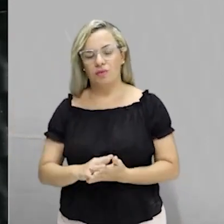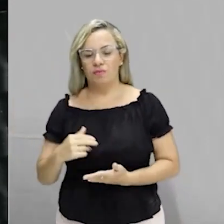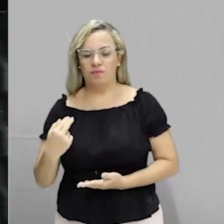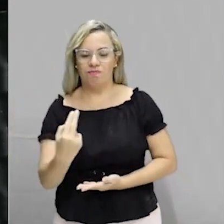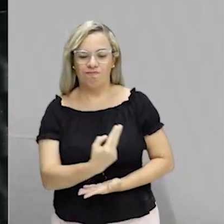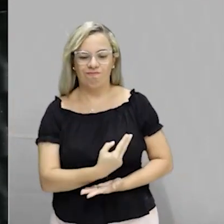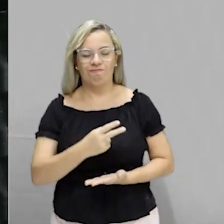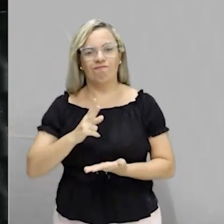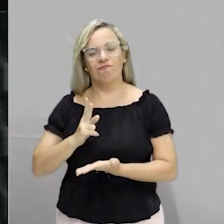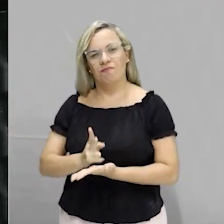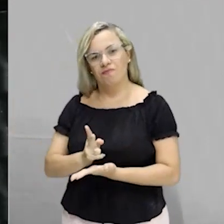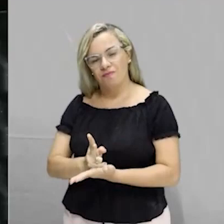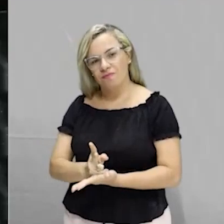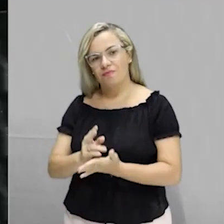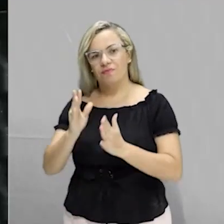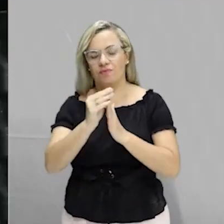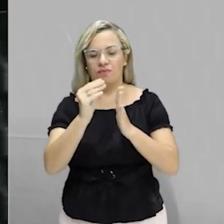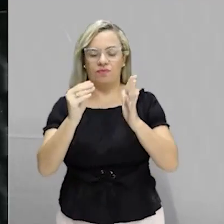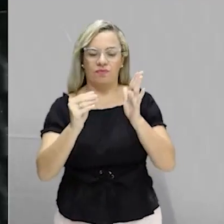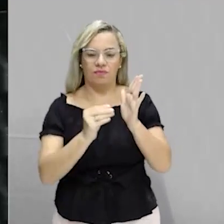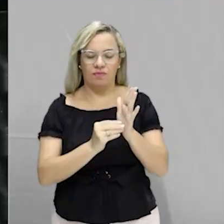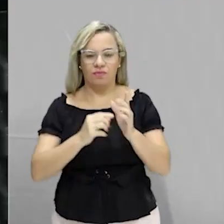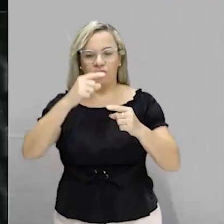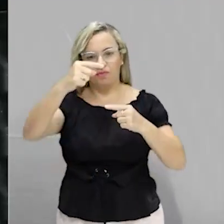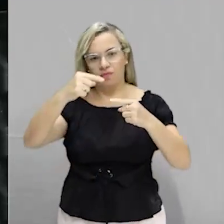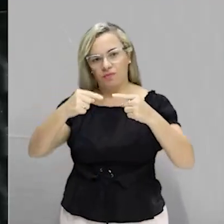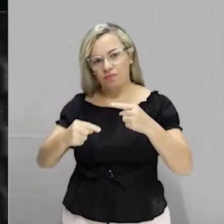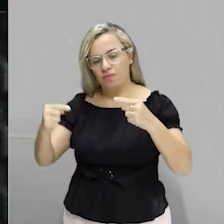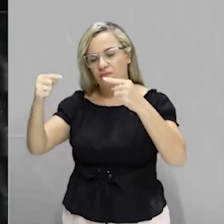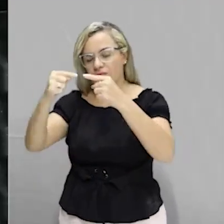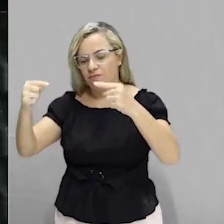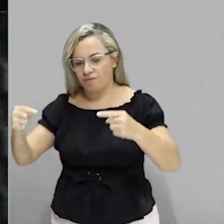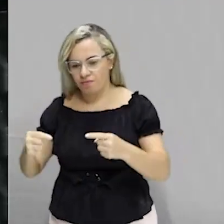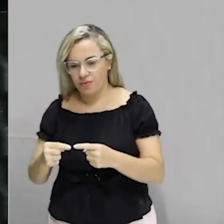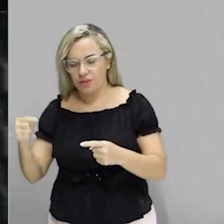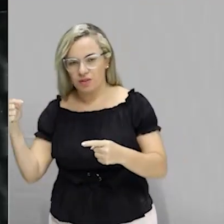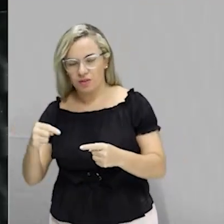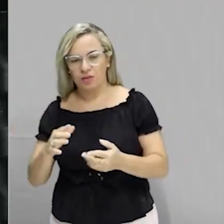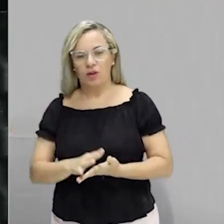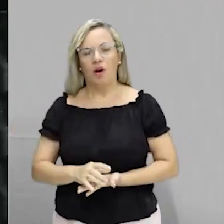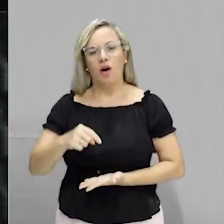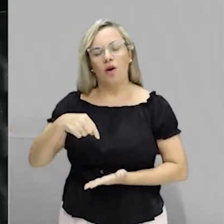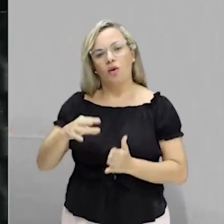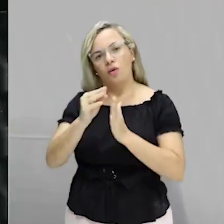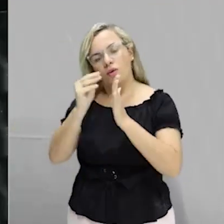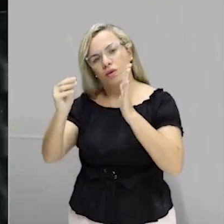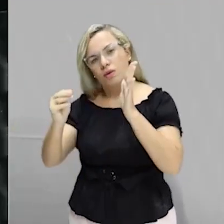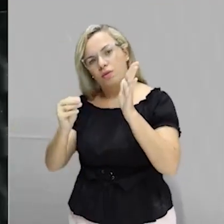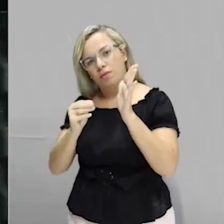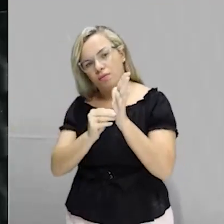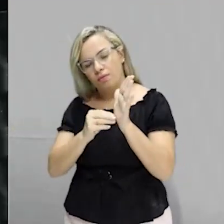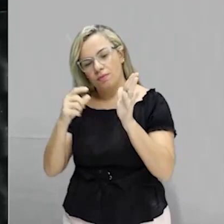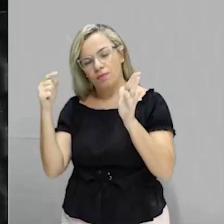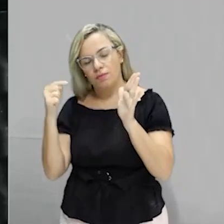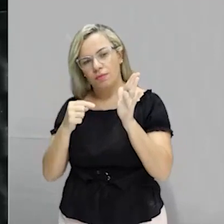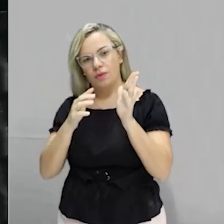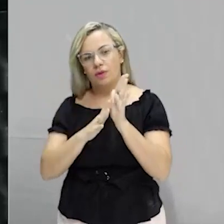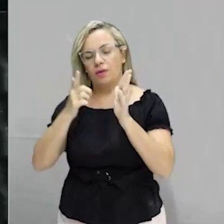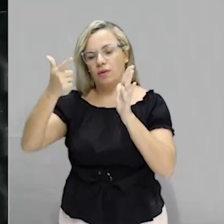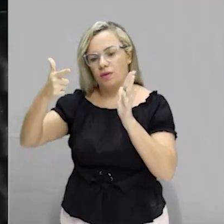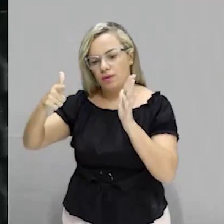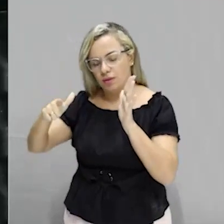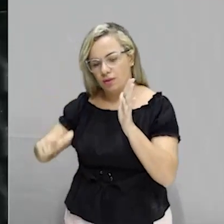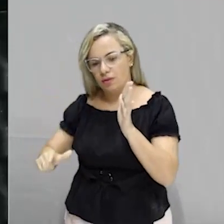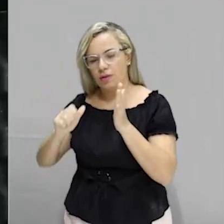dando continuidade ao assunto razão e proporção. Aqui, para esta nossa aula, nós estamos novamente